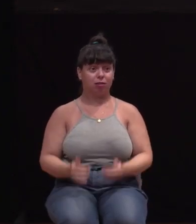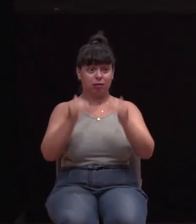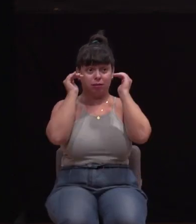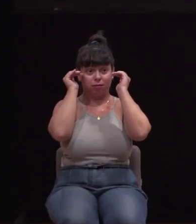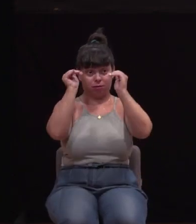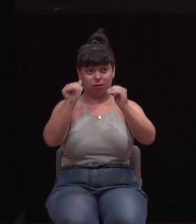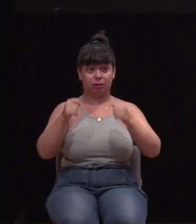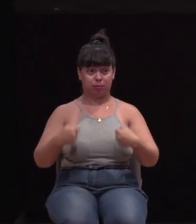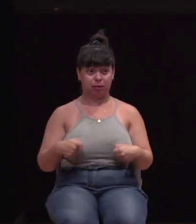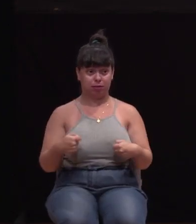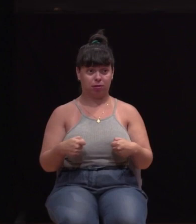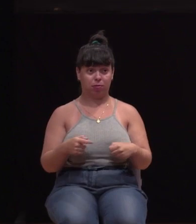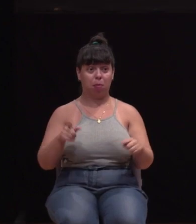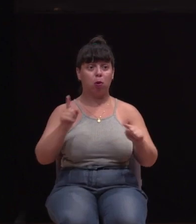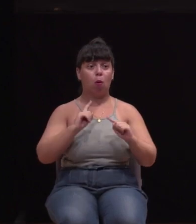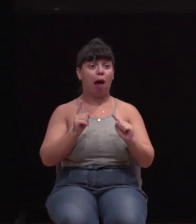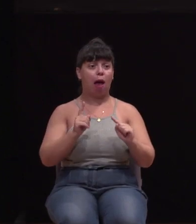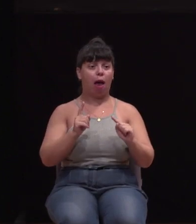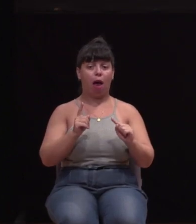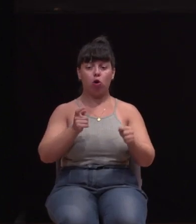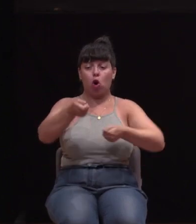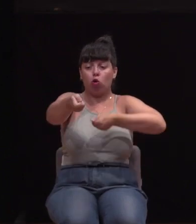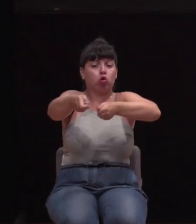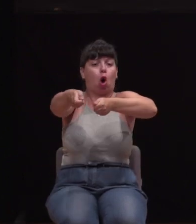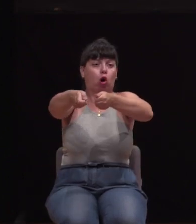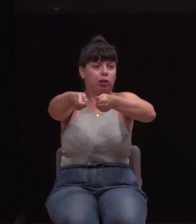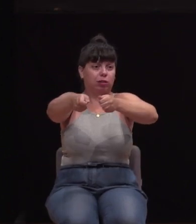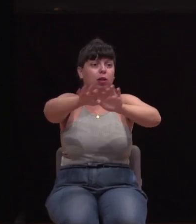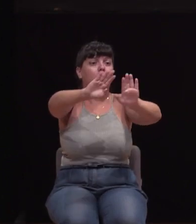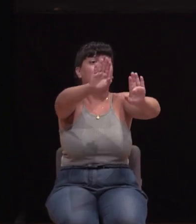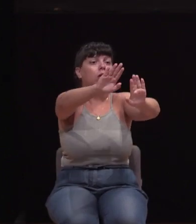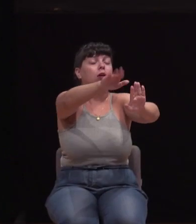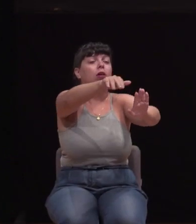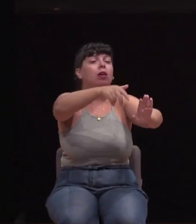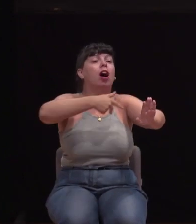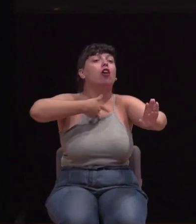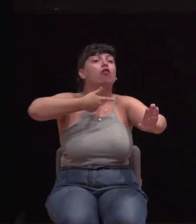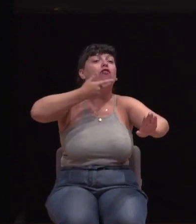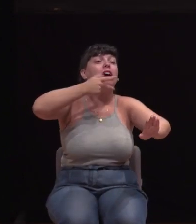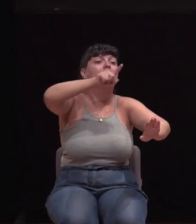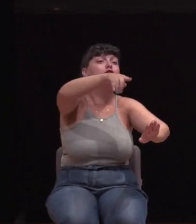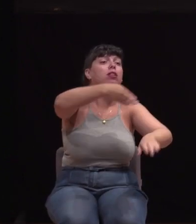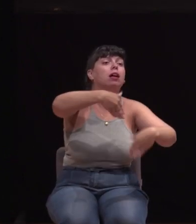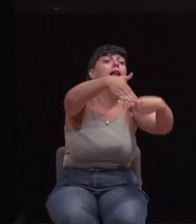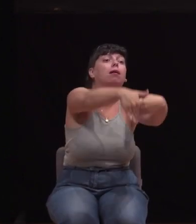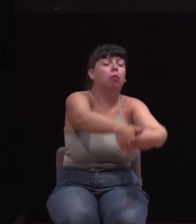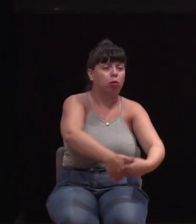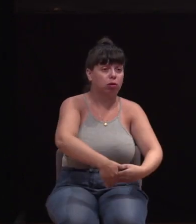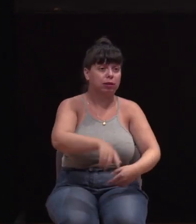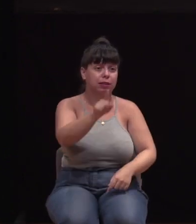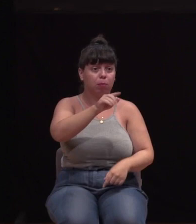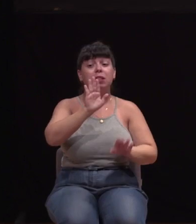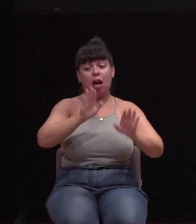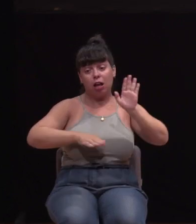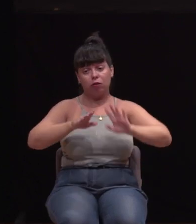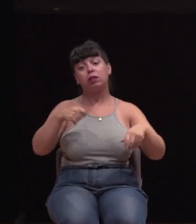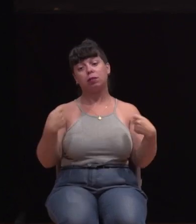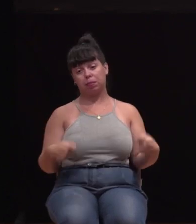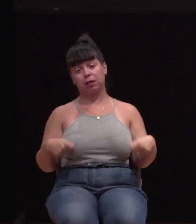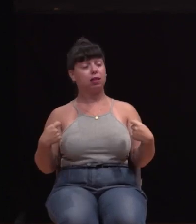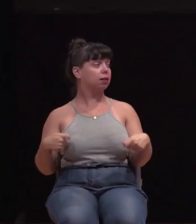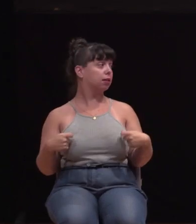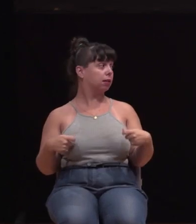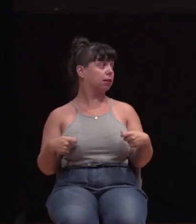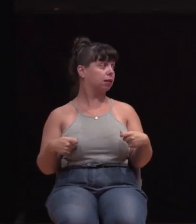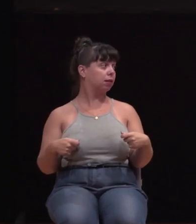respeitado, mas não como instrumento de controle do outro. Escuta aqui, a fala é minha, você cala a tua boca. Não, embora às vezes precise ser arbitrário.